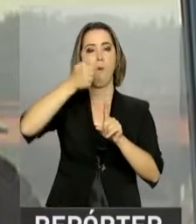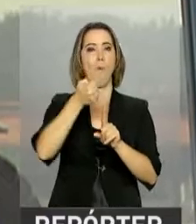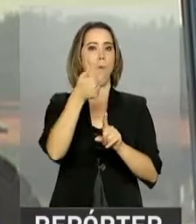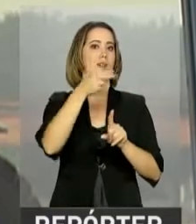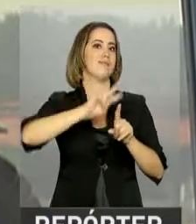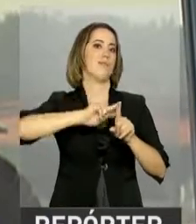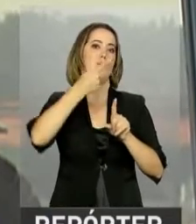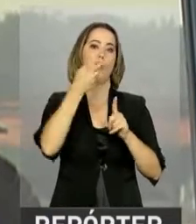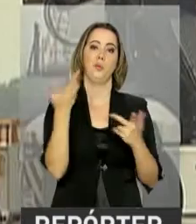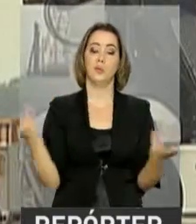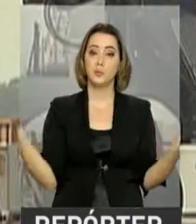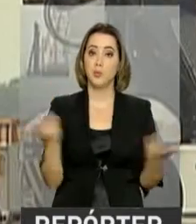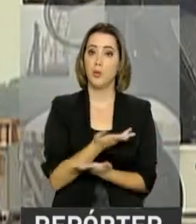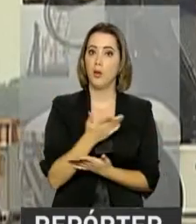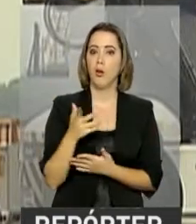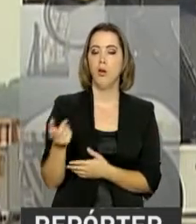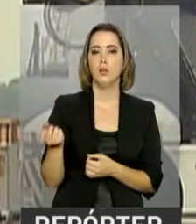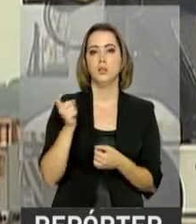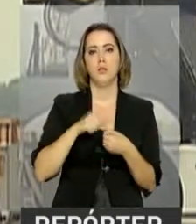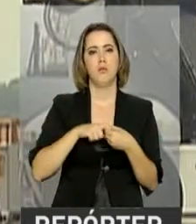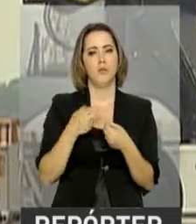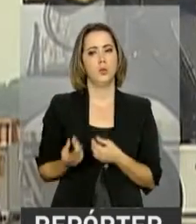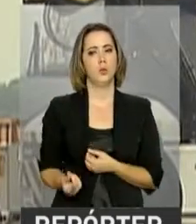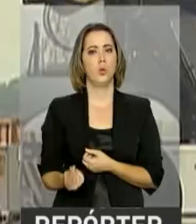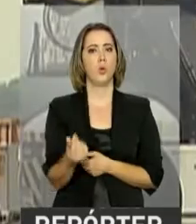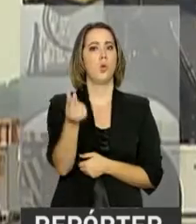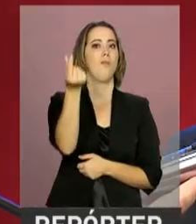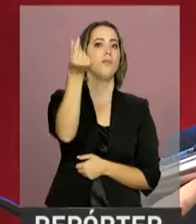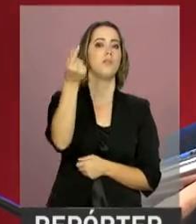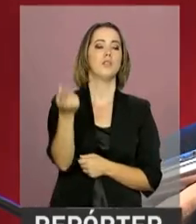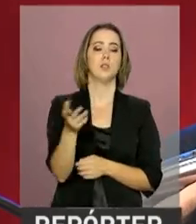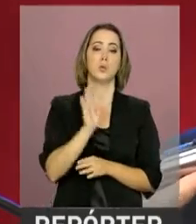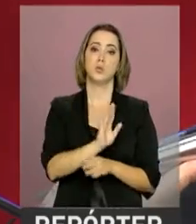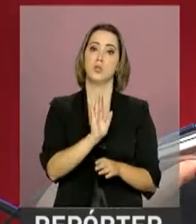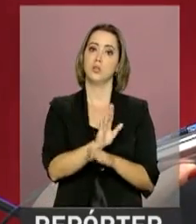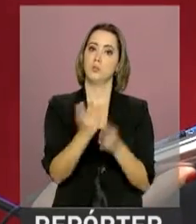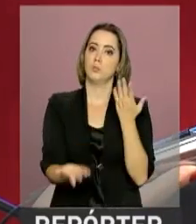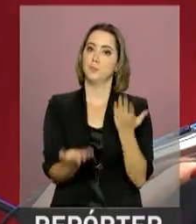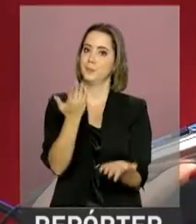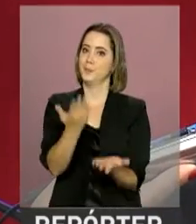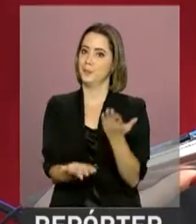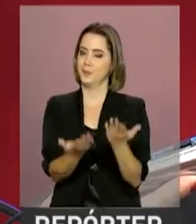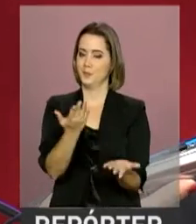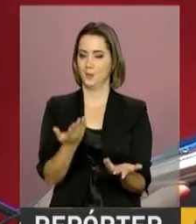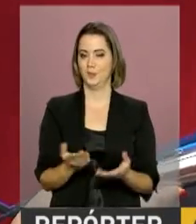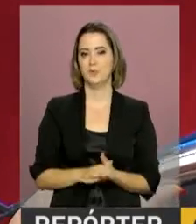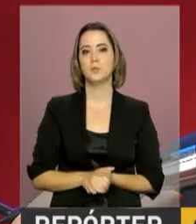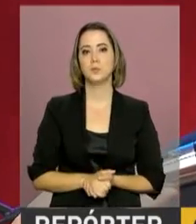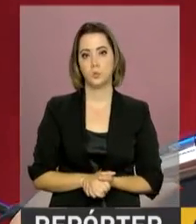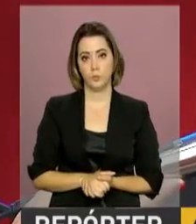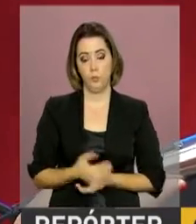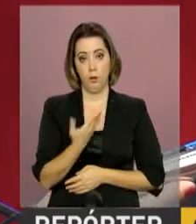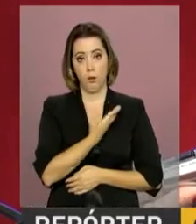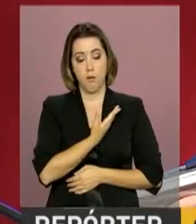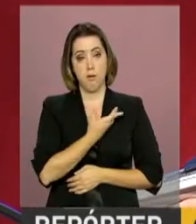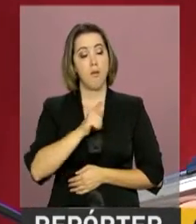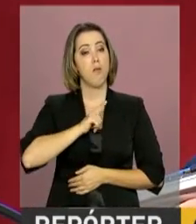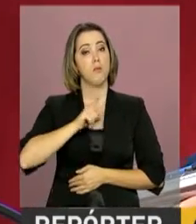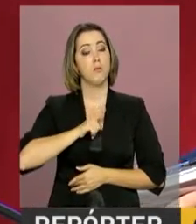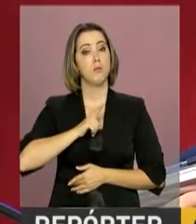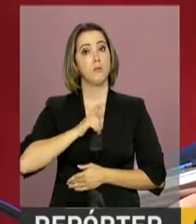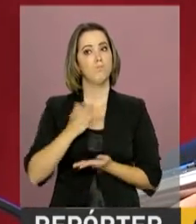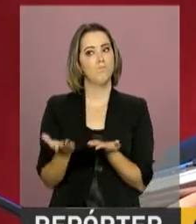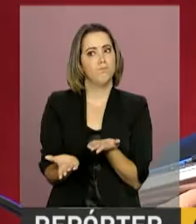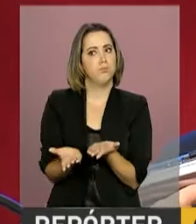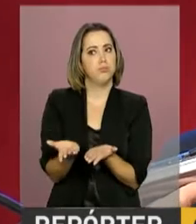recuperação de preços ajudou a balança comercial brasileira por um aumento no preço das exportações sobretudo em razão